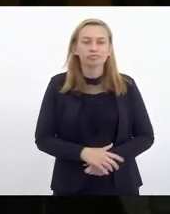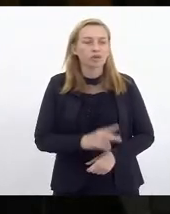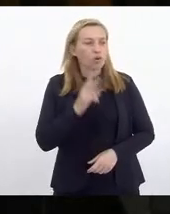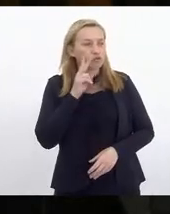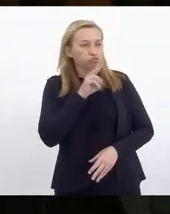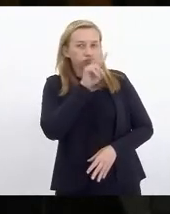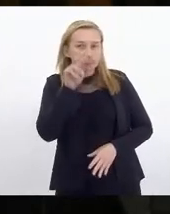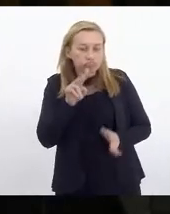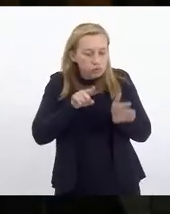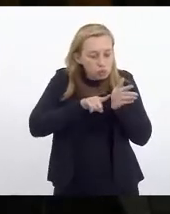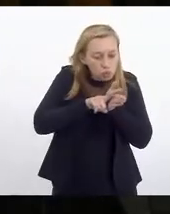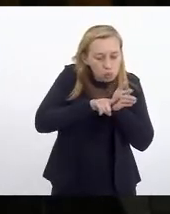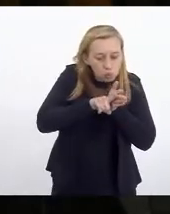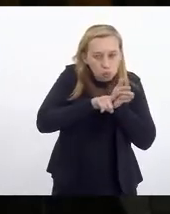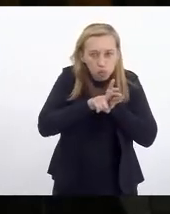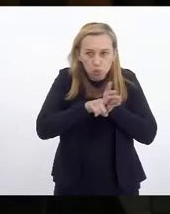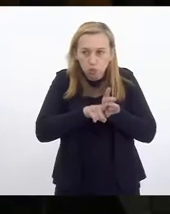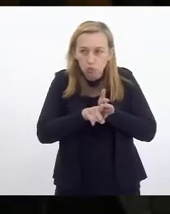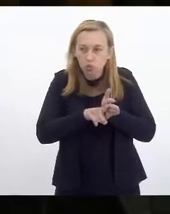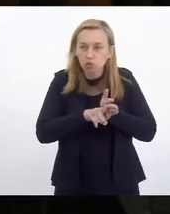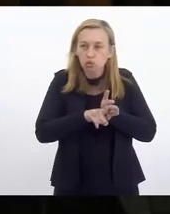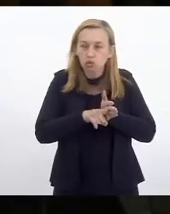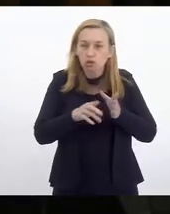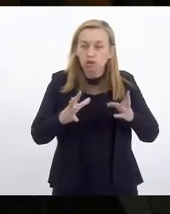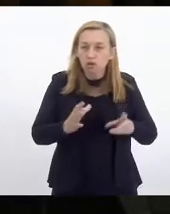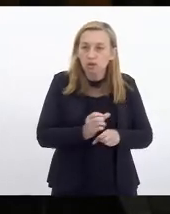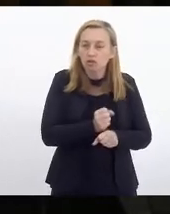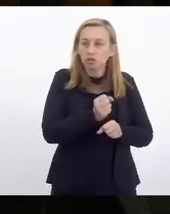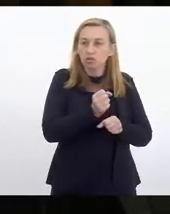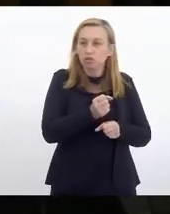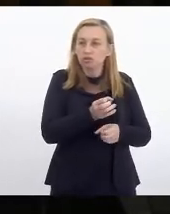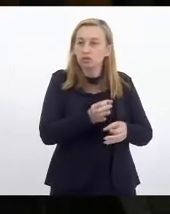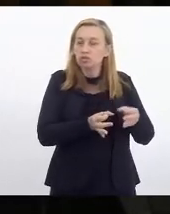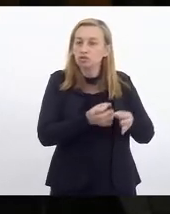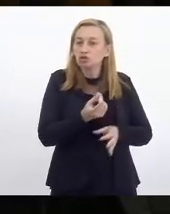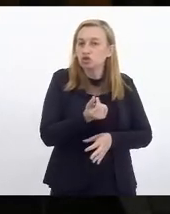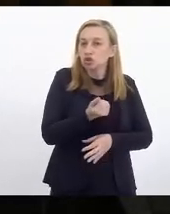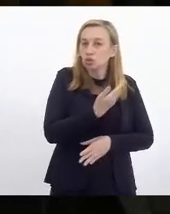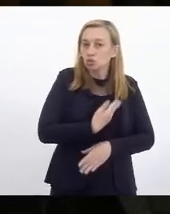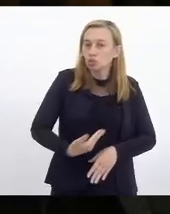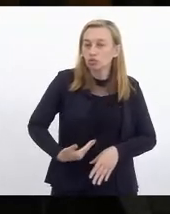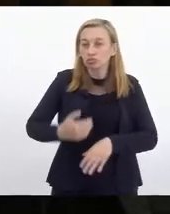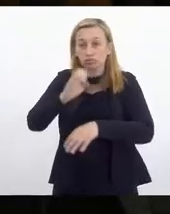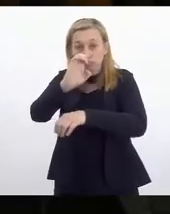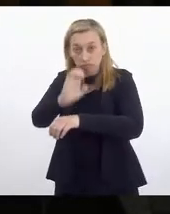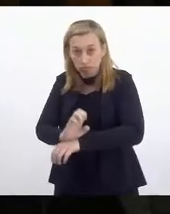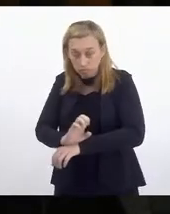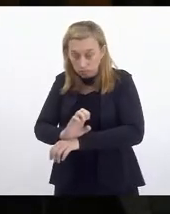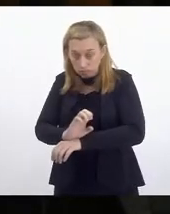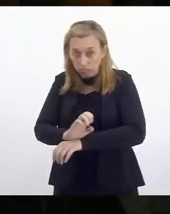análise das contas públicas do Estado